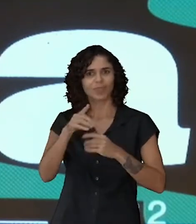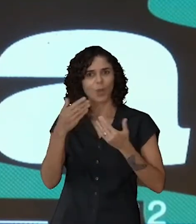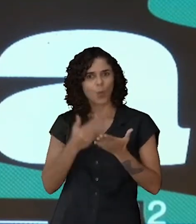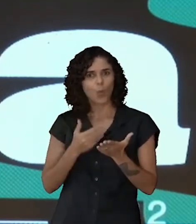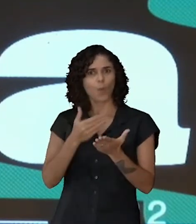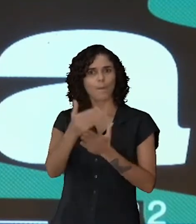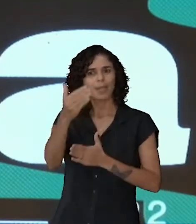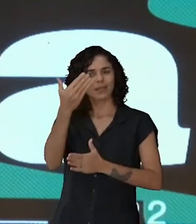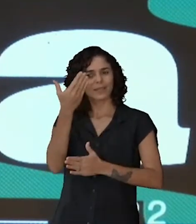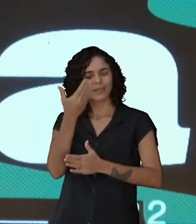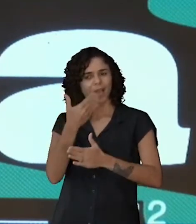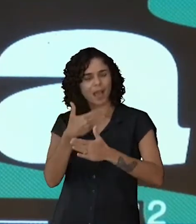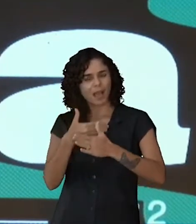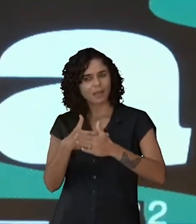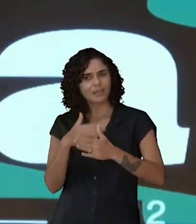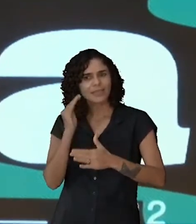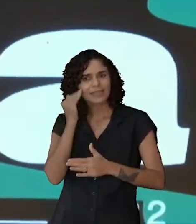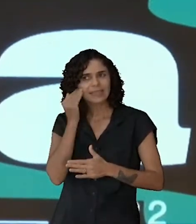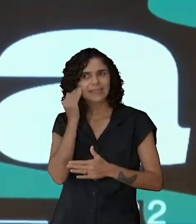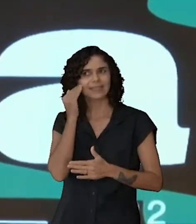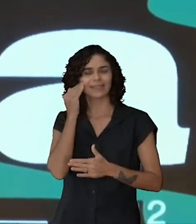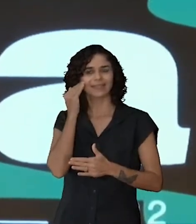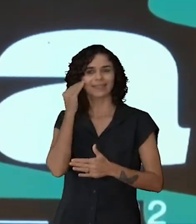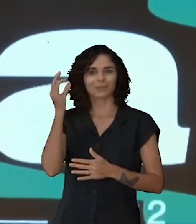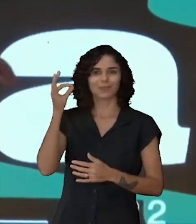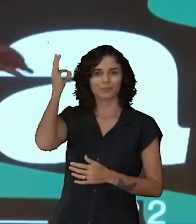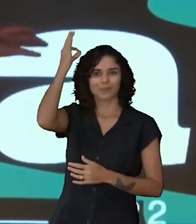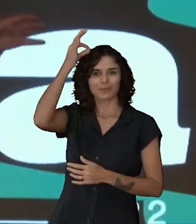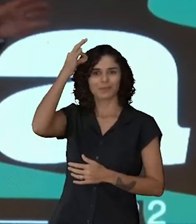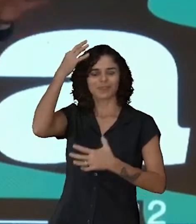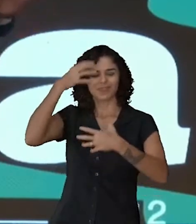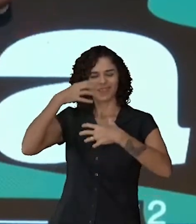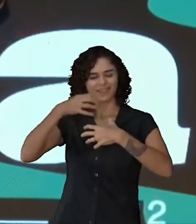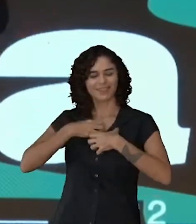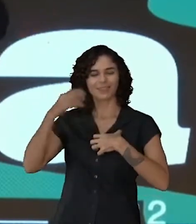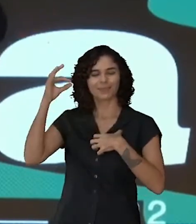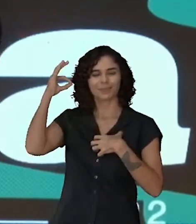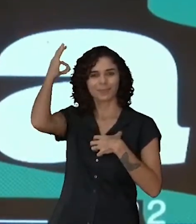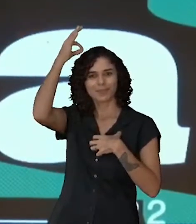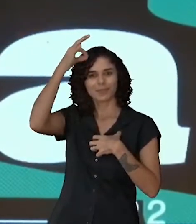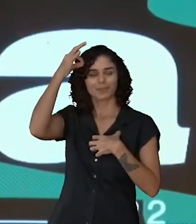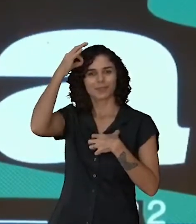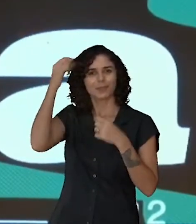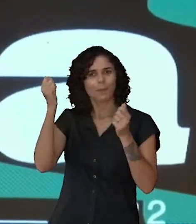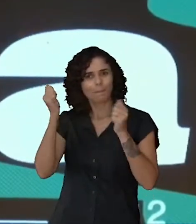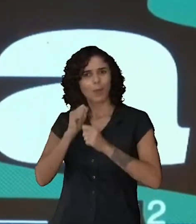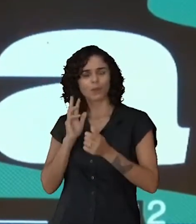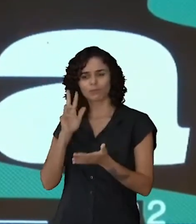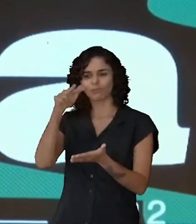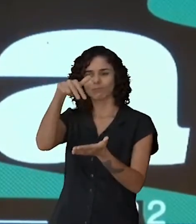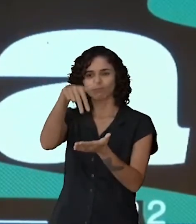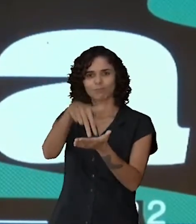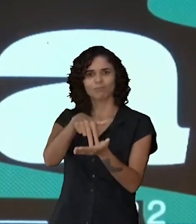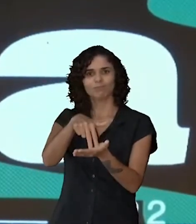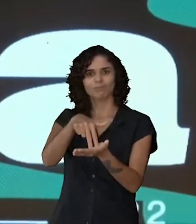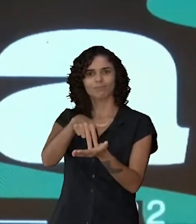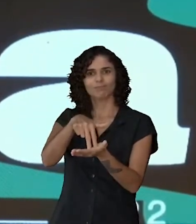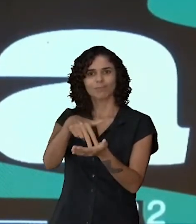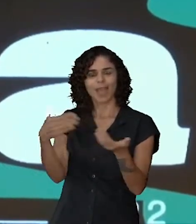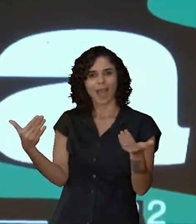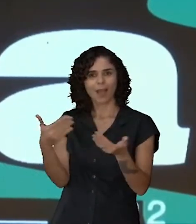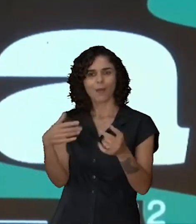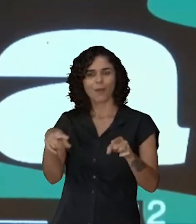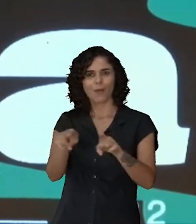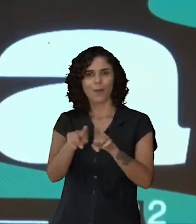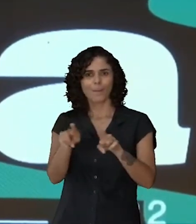agora e vem para cá também. Porque nós queremos impor as mãos na sua direção. Para que